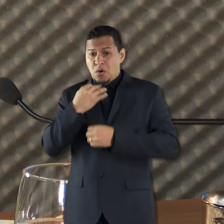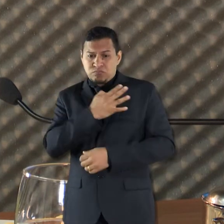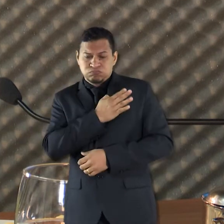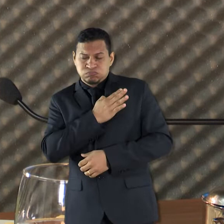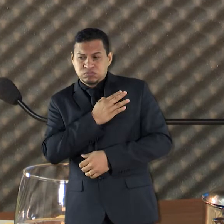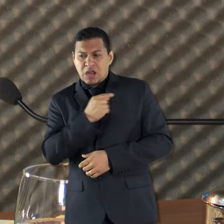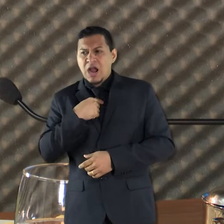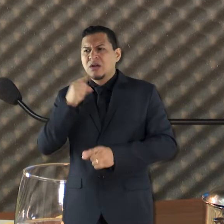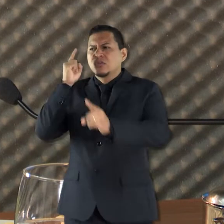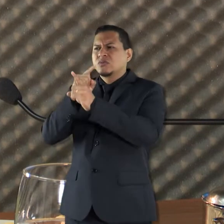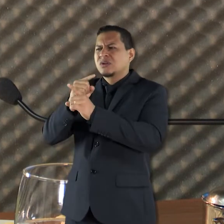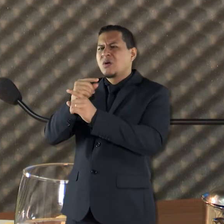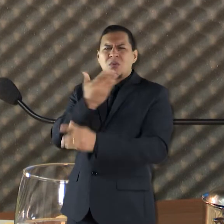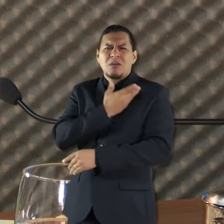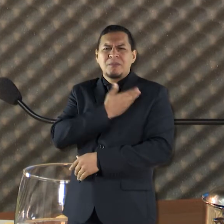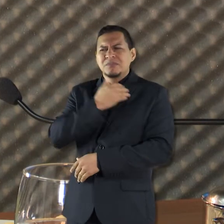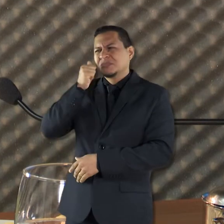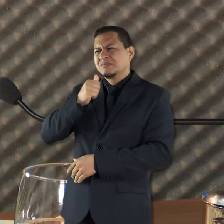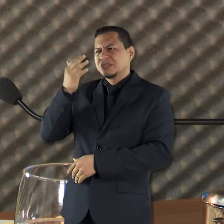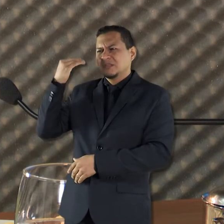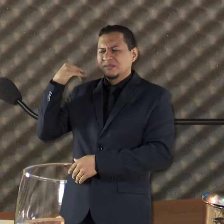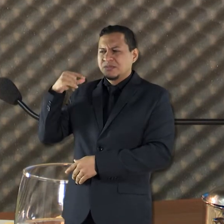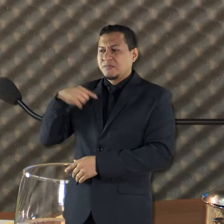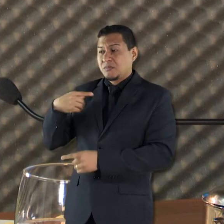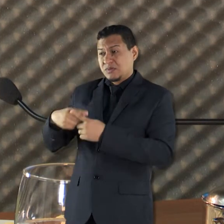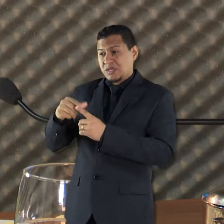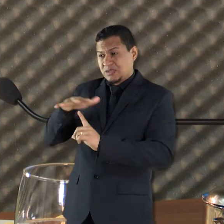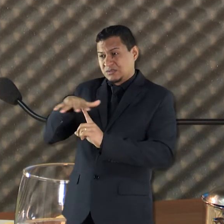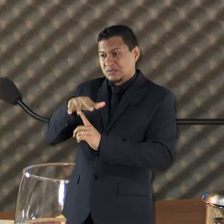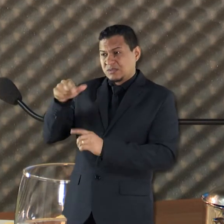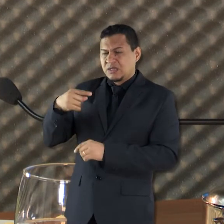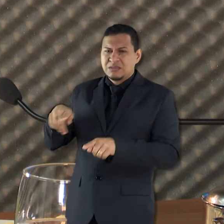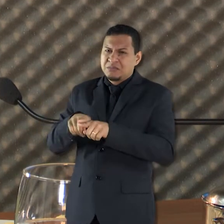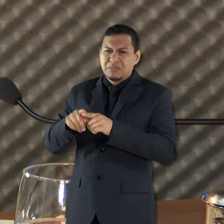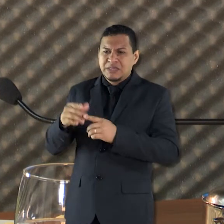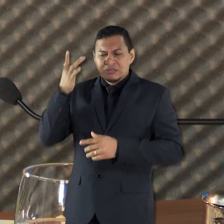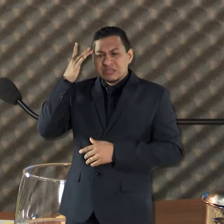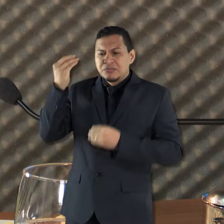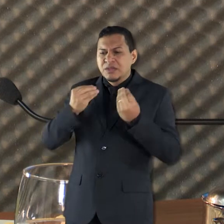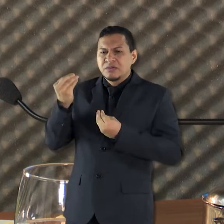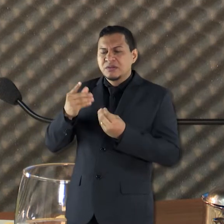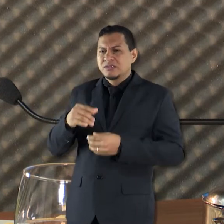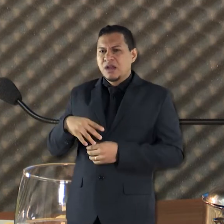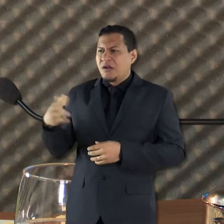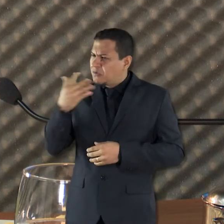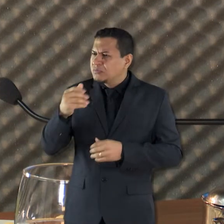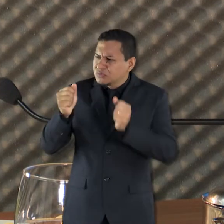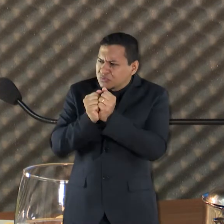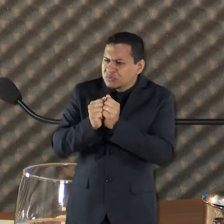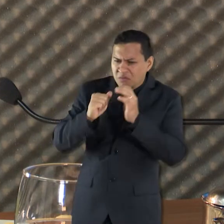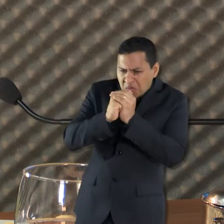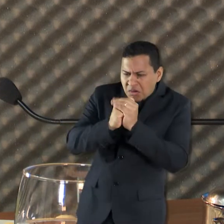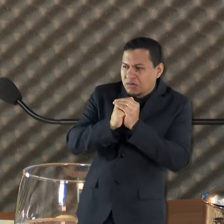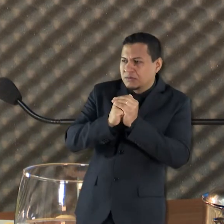né? Aí eu estava lá e encontrei uma colega de químio, ela não foi operada porque o caso dela não tinha perspectiva, né? Aí ela,